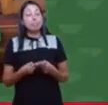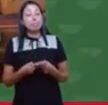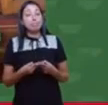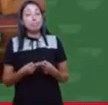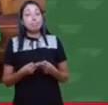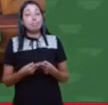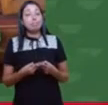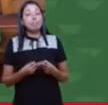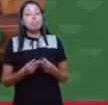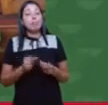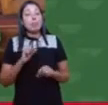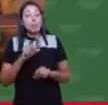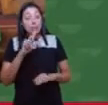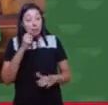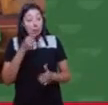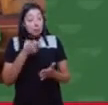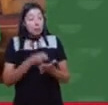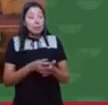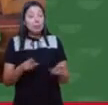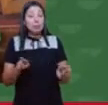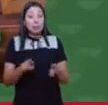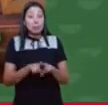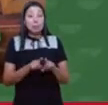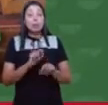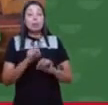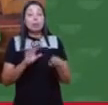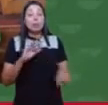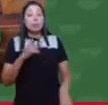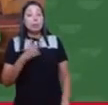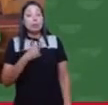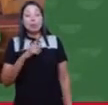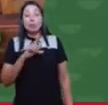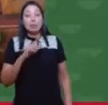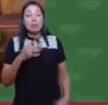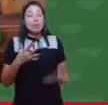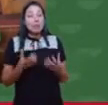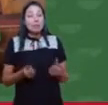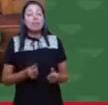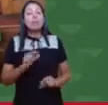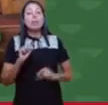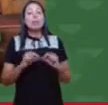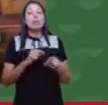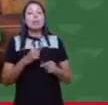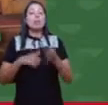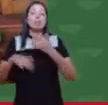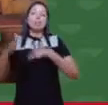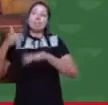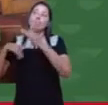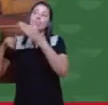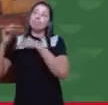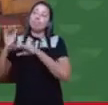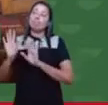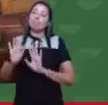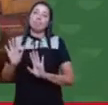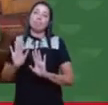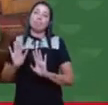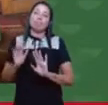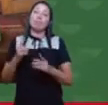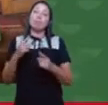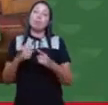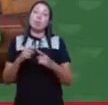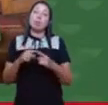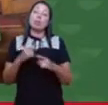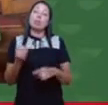e muita determinação para nós não aceitarmos retrocessos,